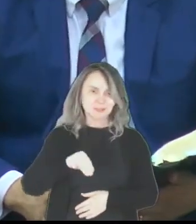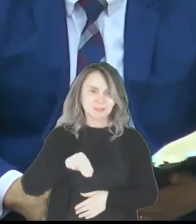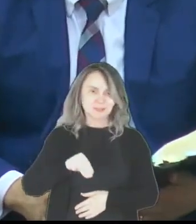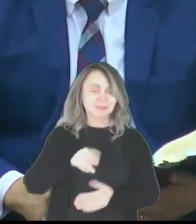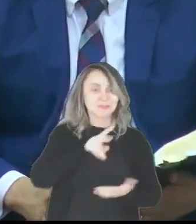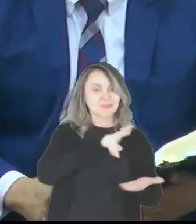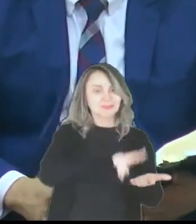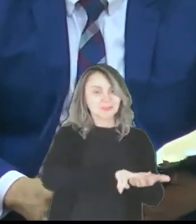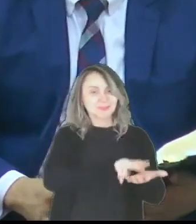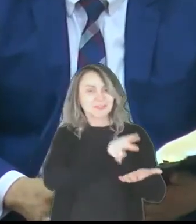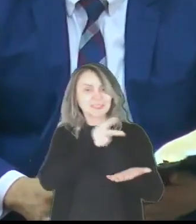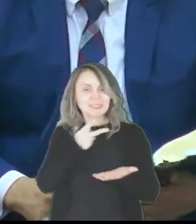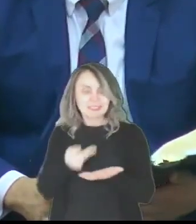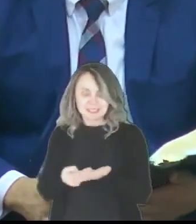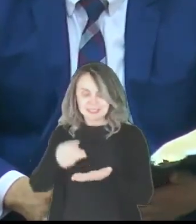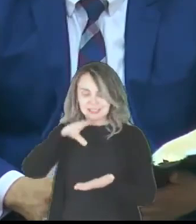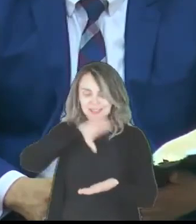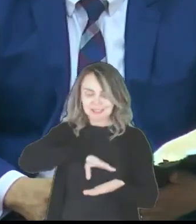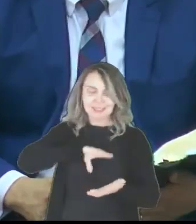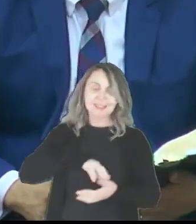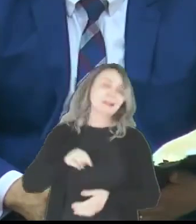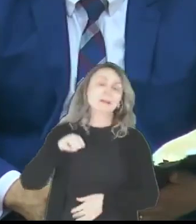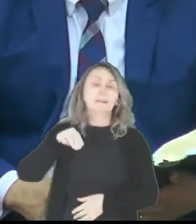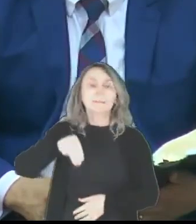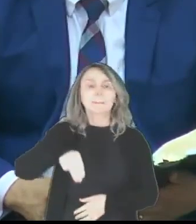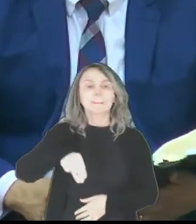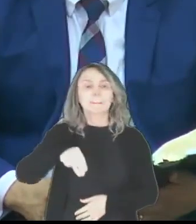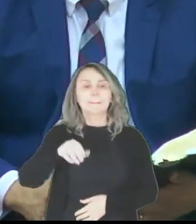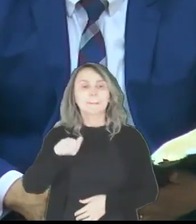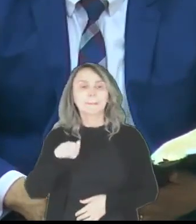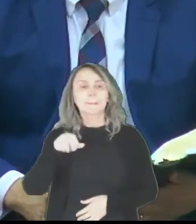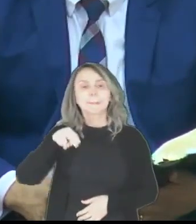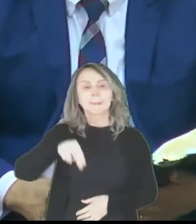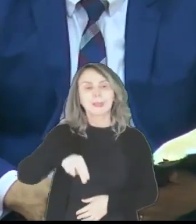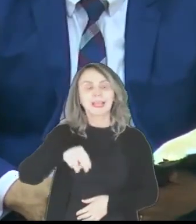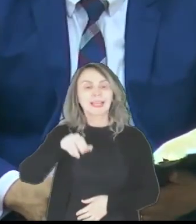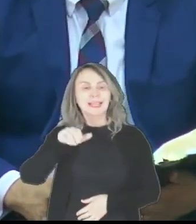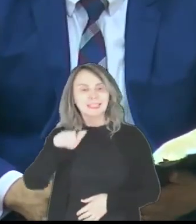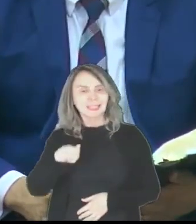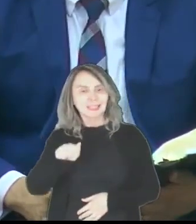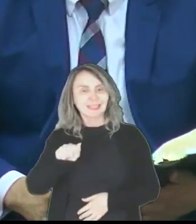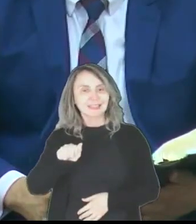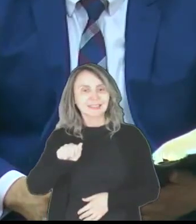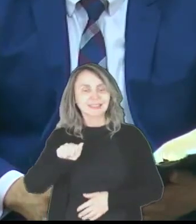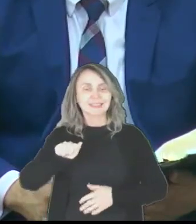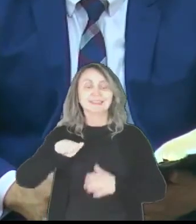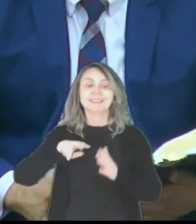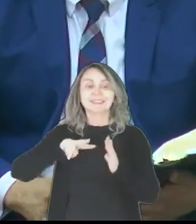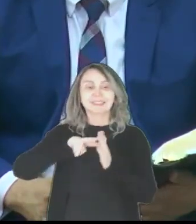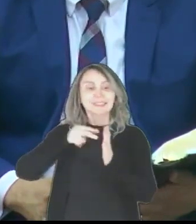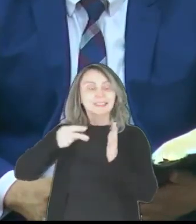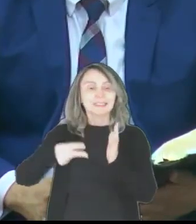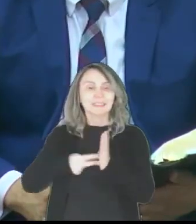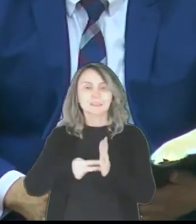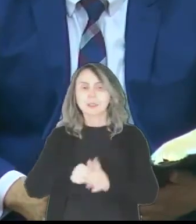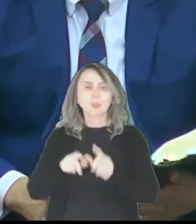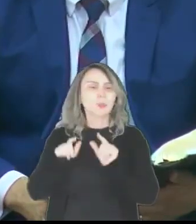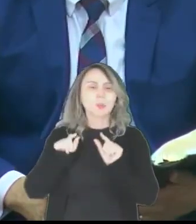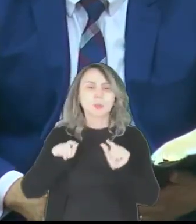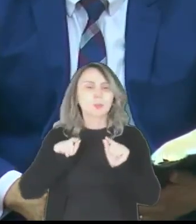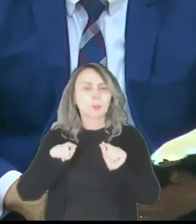Traduzido para o português é maná. Maná quer dizer: o que é isto? Maná quer dizer: o que significa